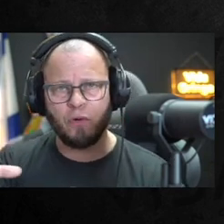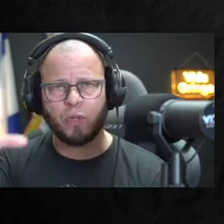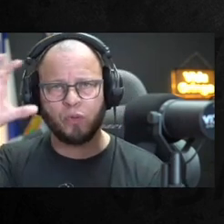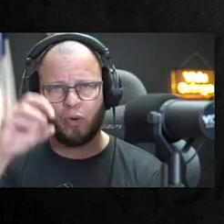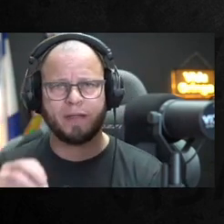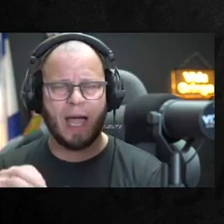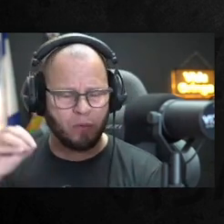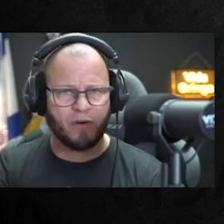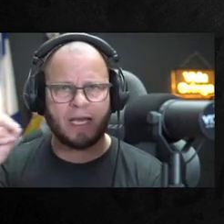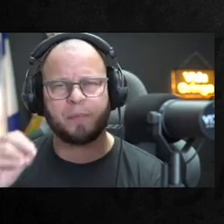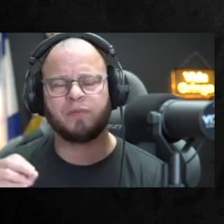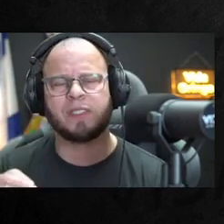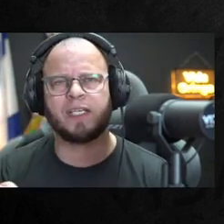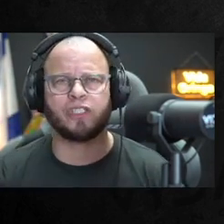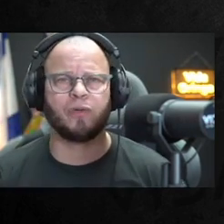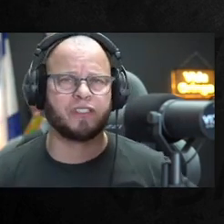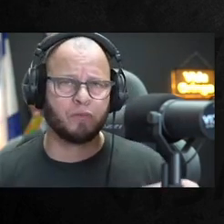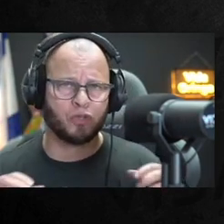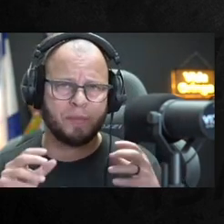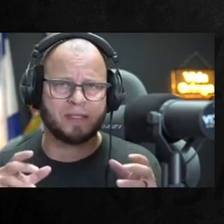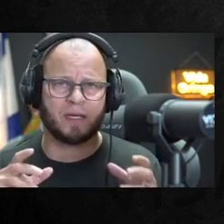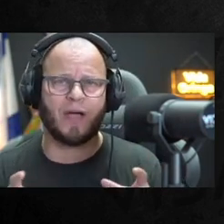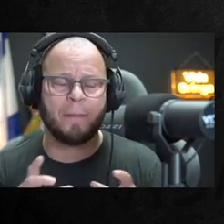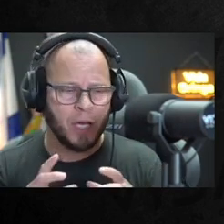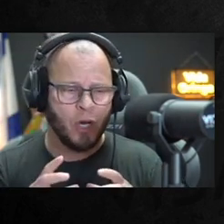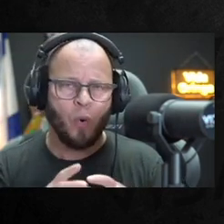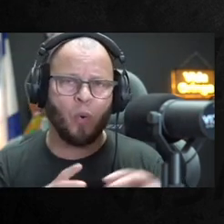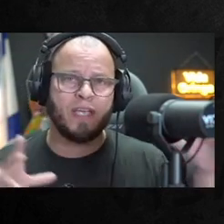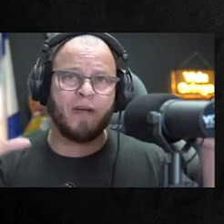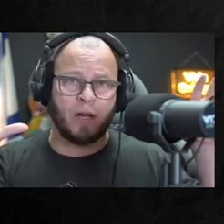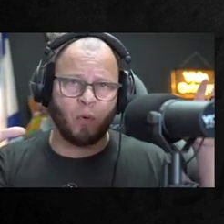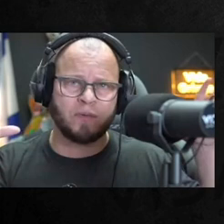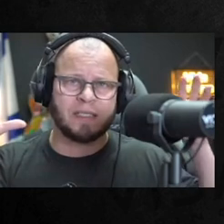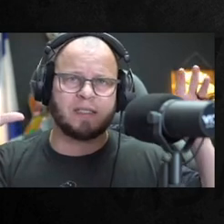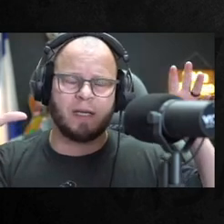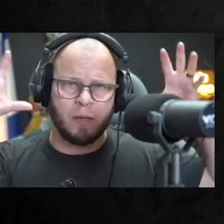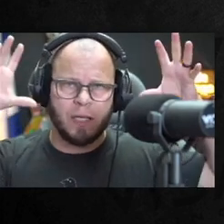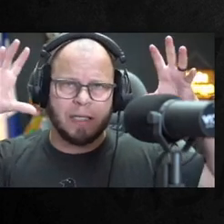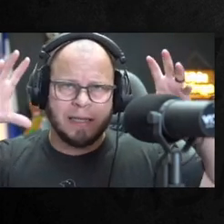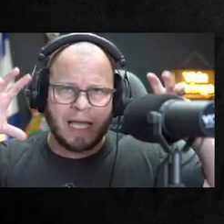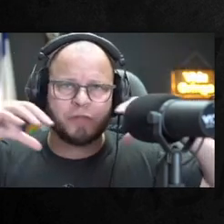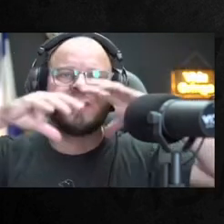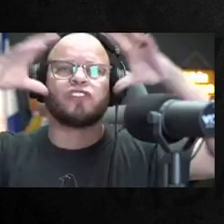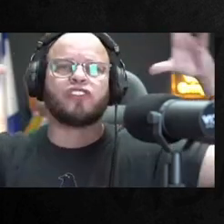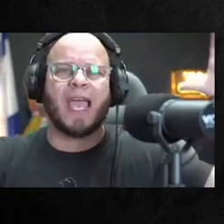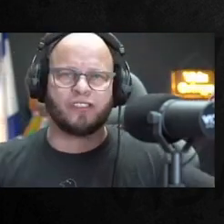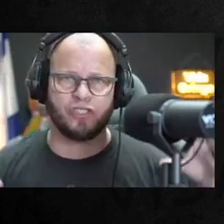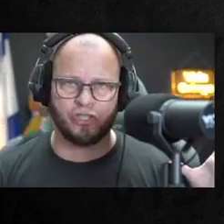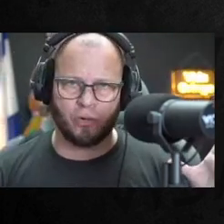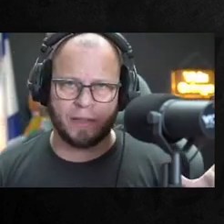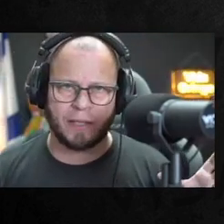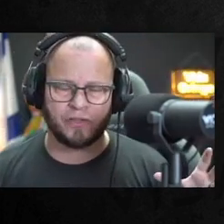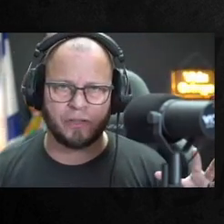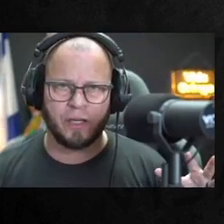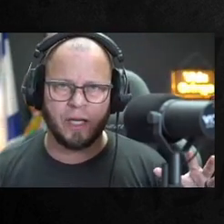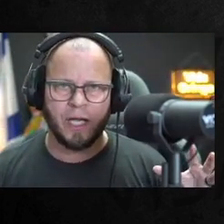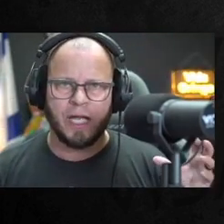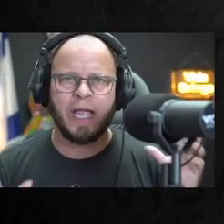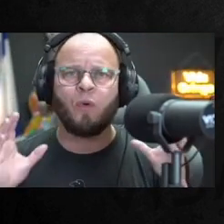Você viu que no jornal eu falei para vocês que nós temos que observar o que vai acontecer nas manchetes de